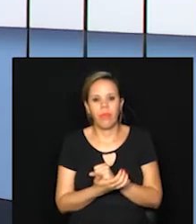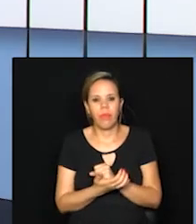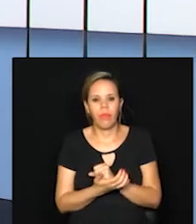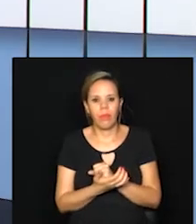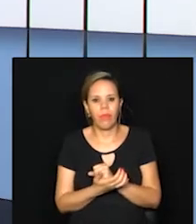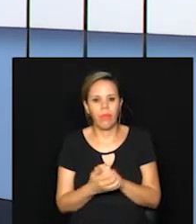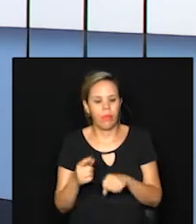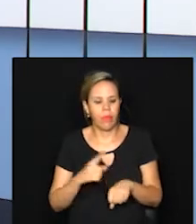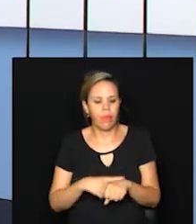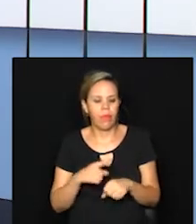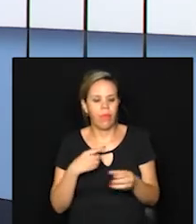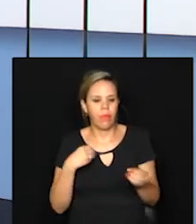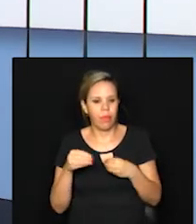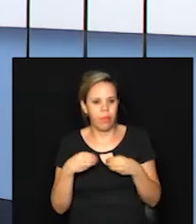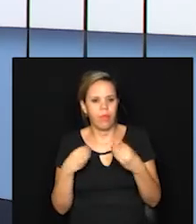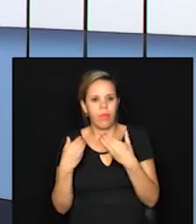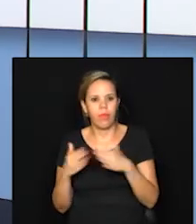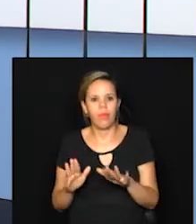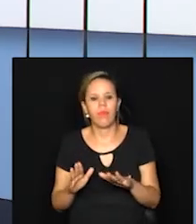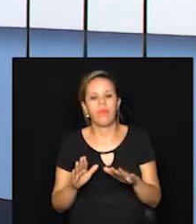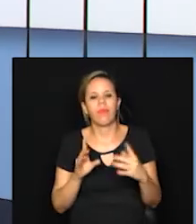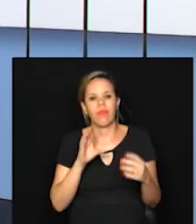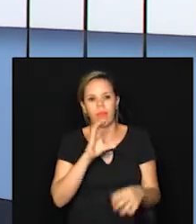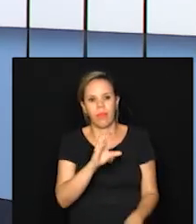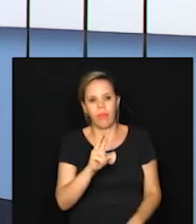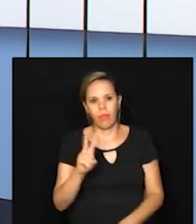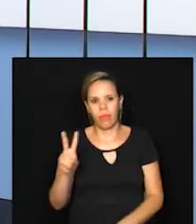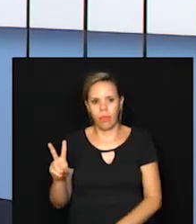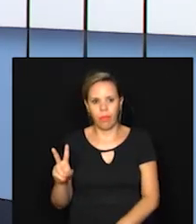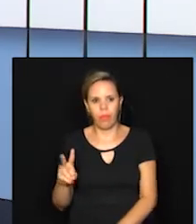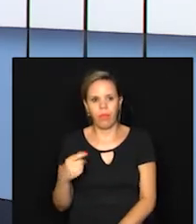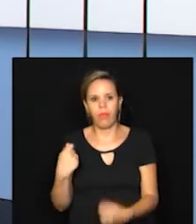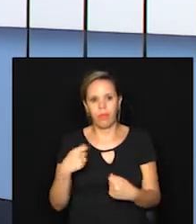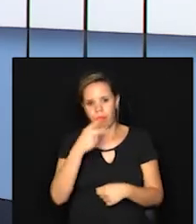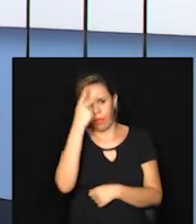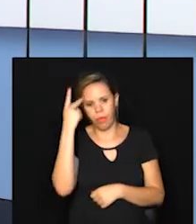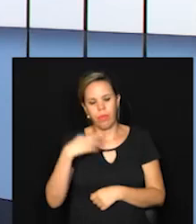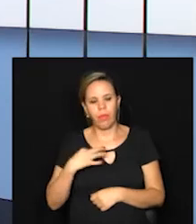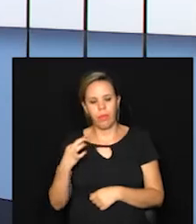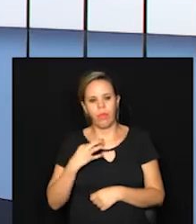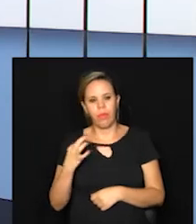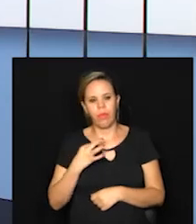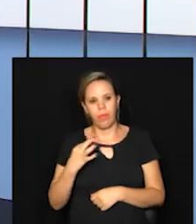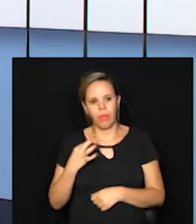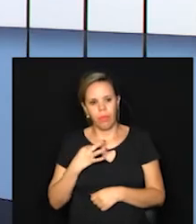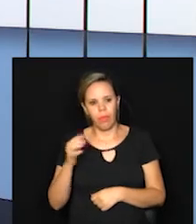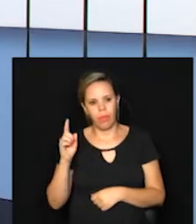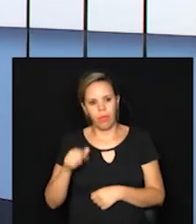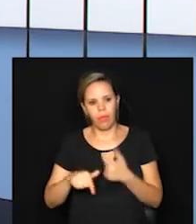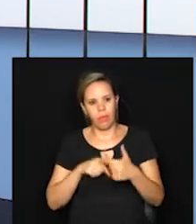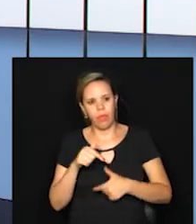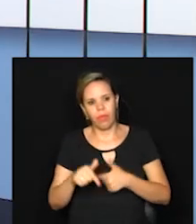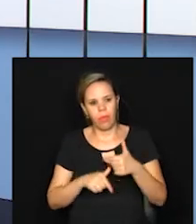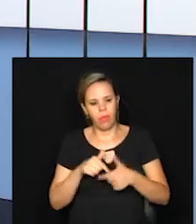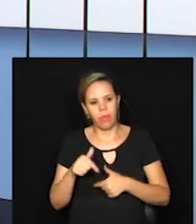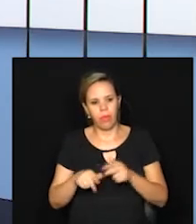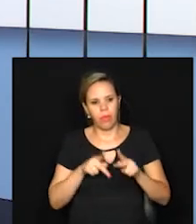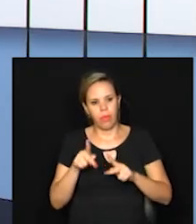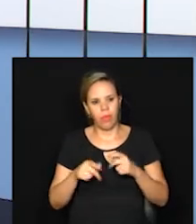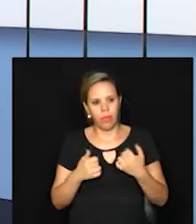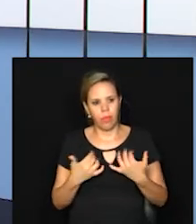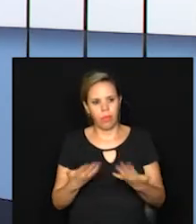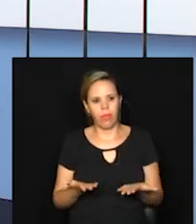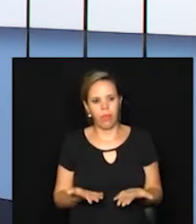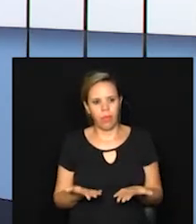esse momento de flexibilização, e o CVV precisa de voluntários justamente para trabalhar com esse público